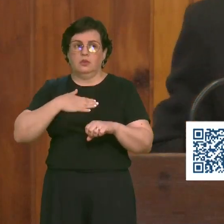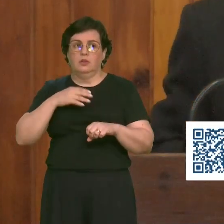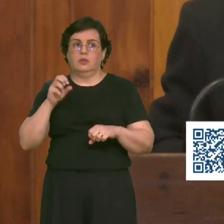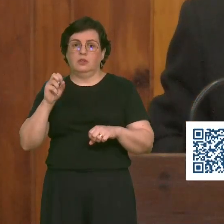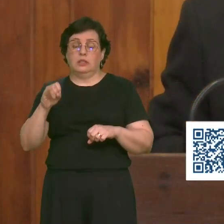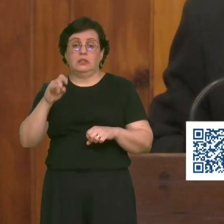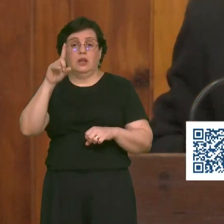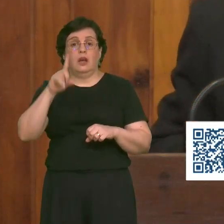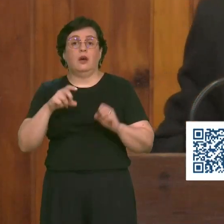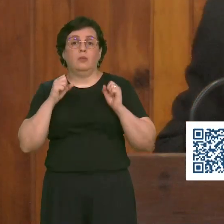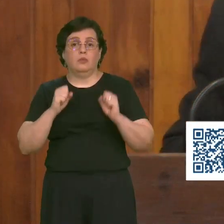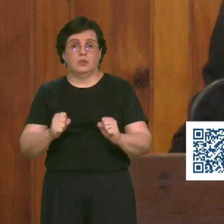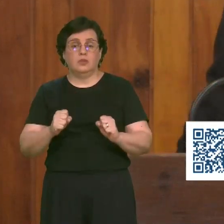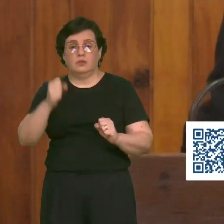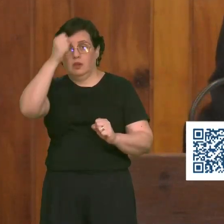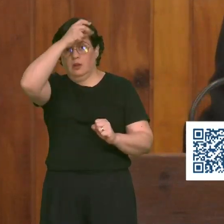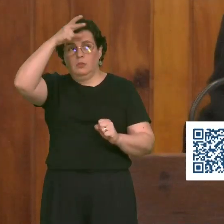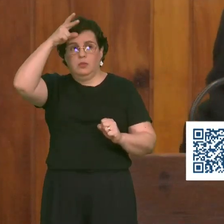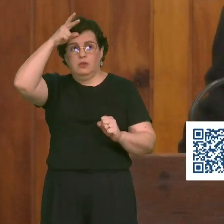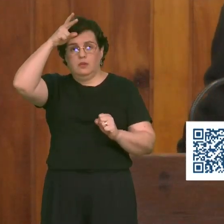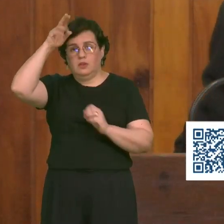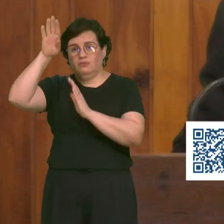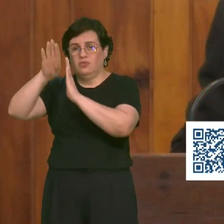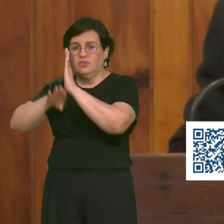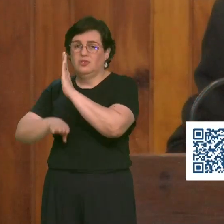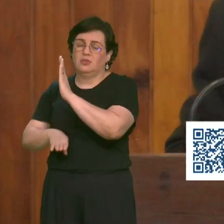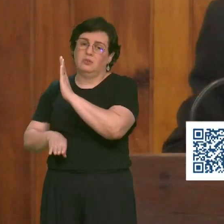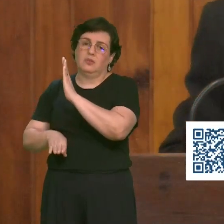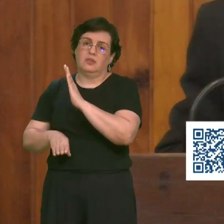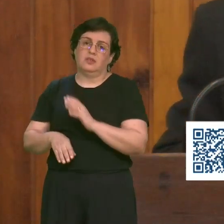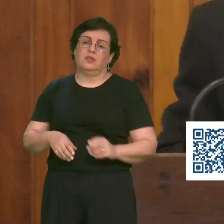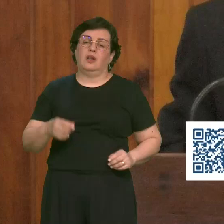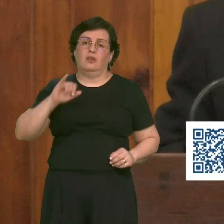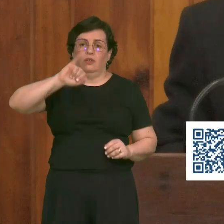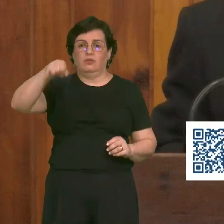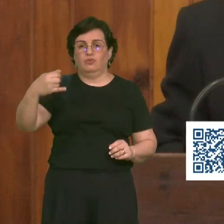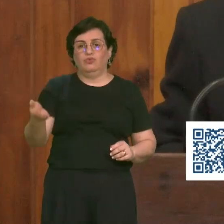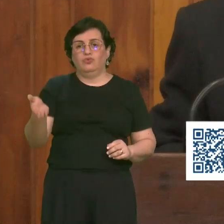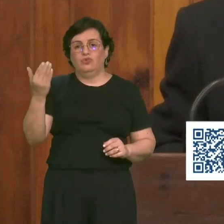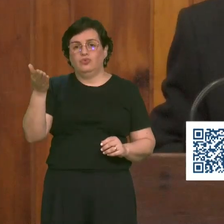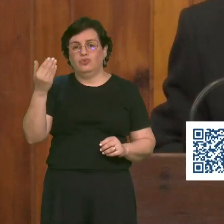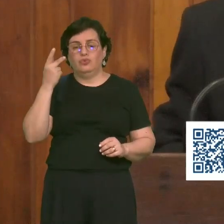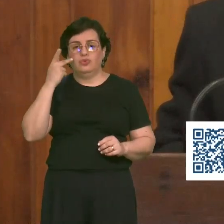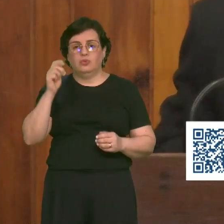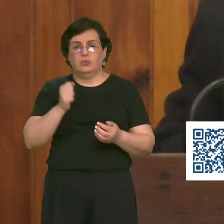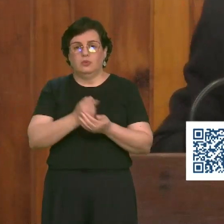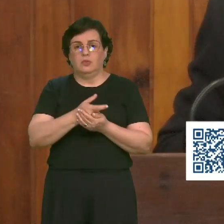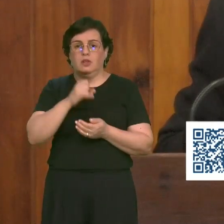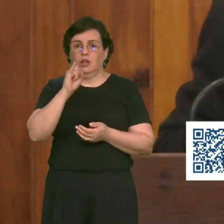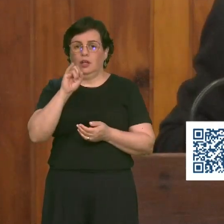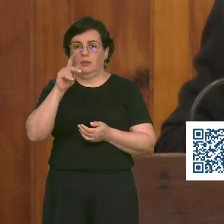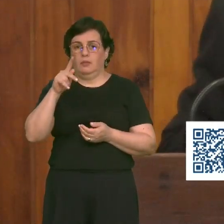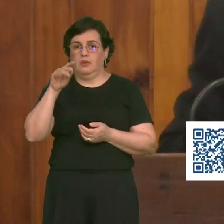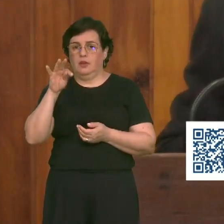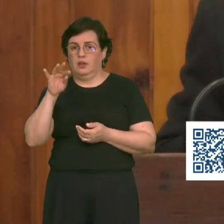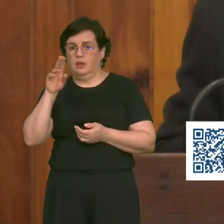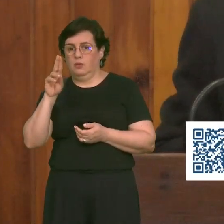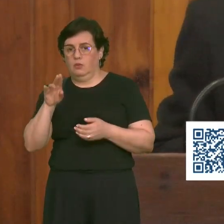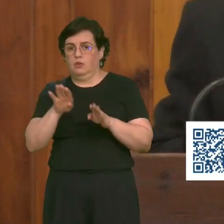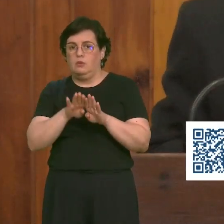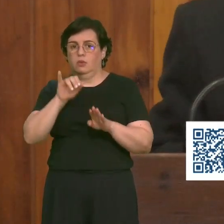conceder a dispensa de pagamentos em cargos no caso de tributo do atraso da quitação de IPTU e do